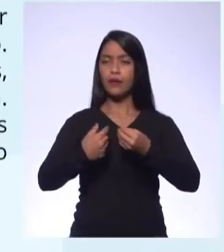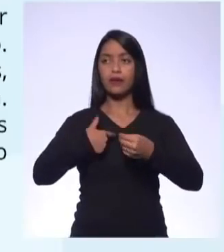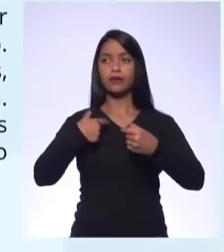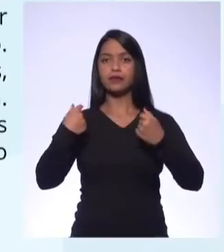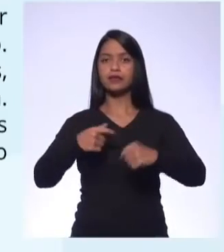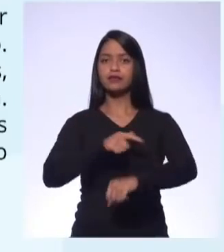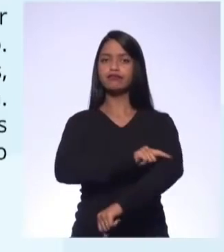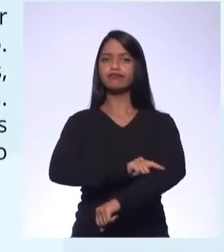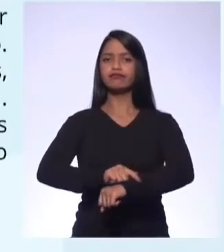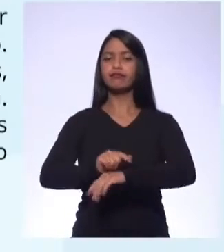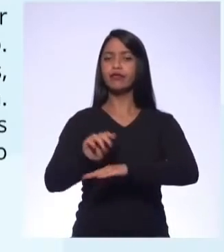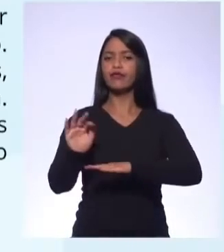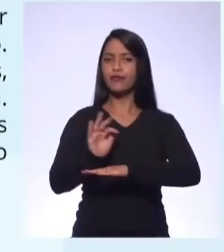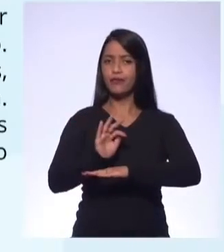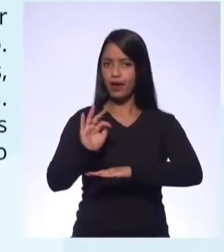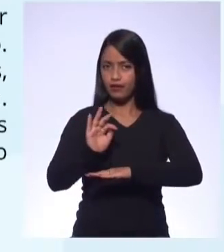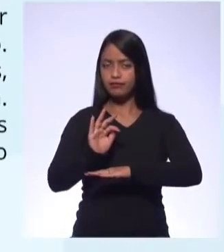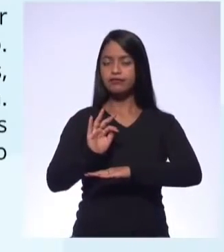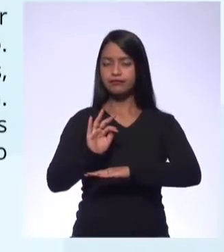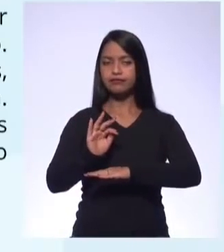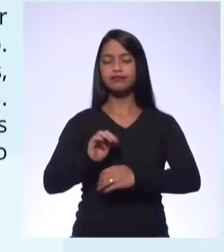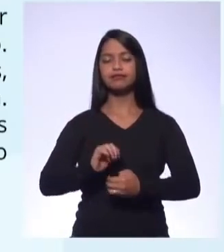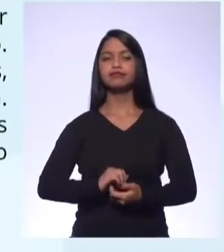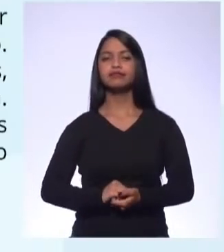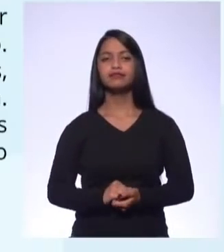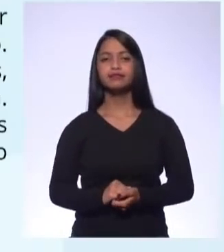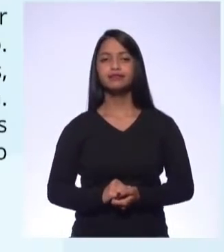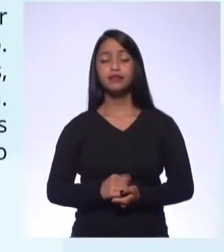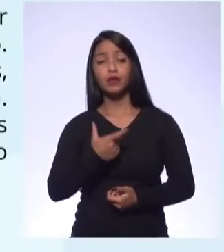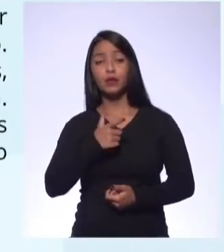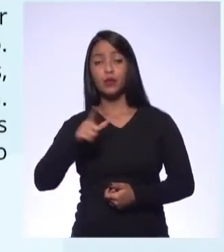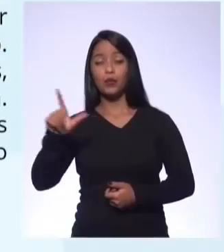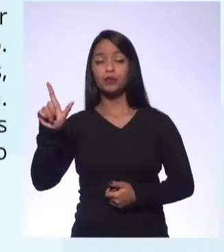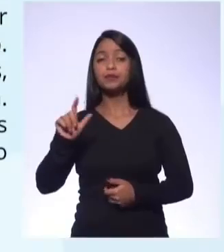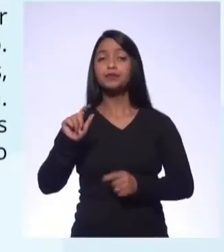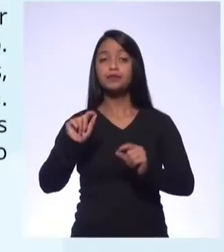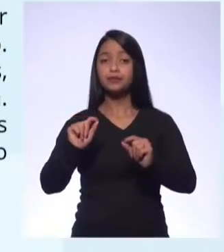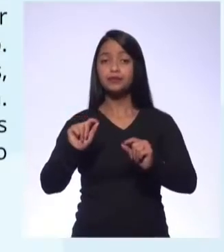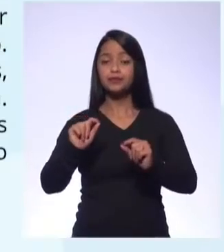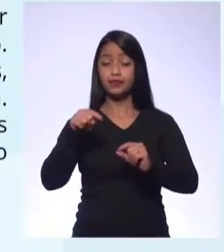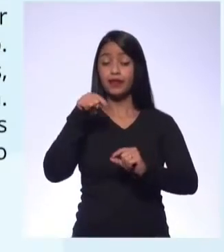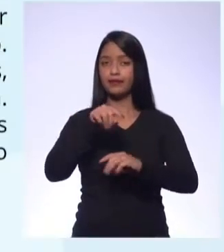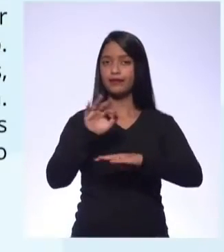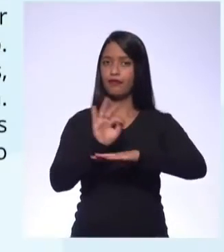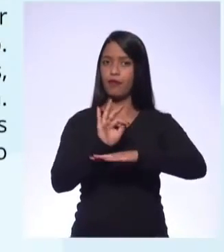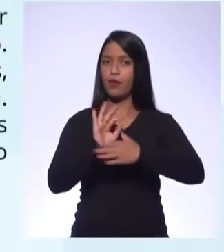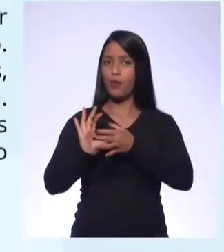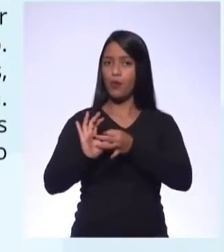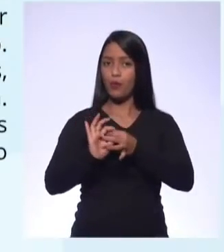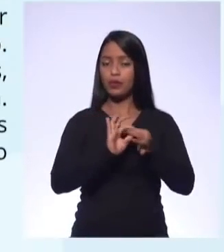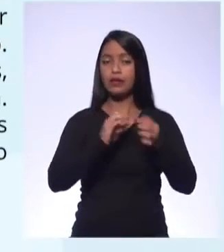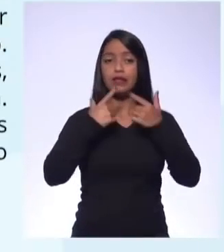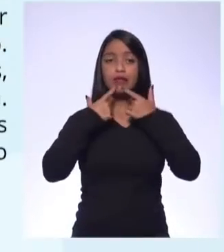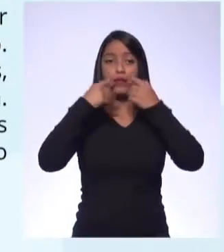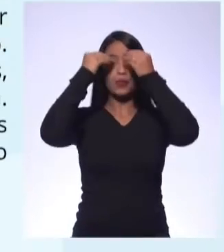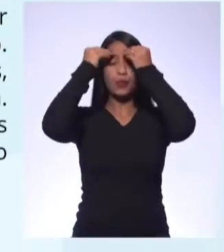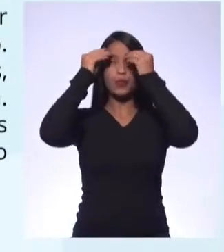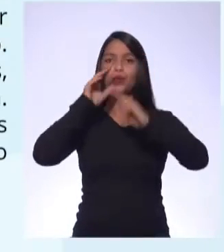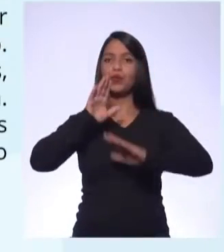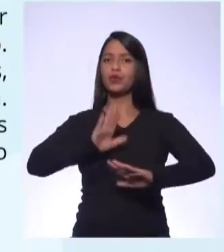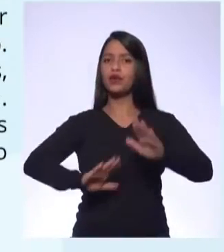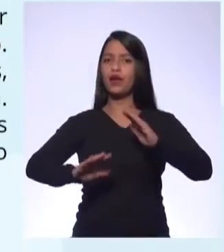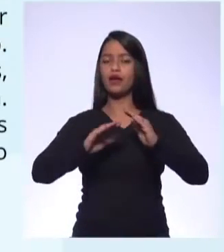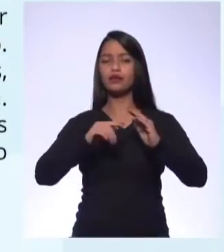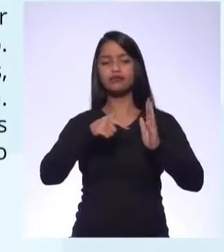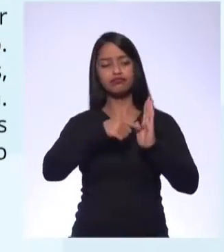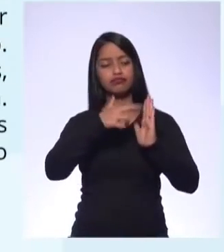posição social ocupada pelos sujeitos. A linguagem nesse contexto deve ser o que mais cuidadosa no sentido de seguir a norma padrão.